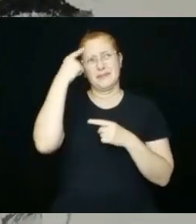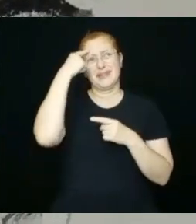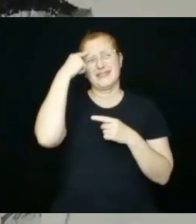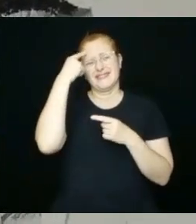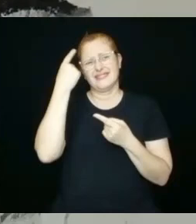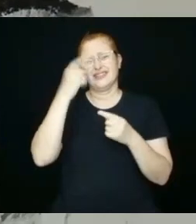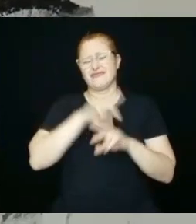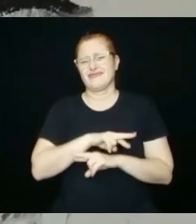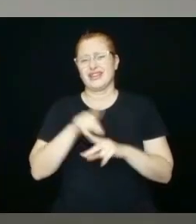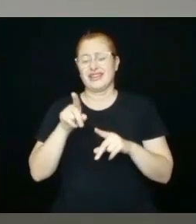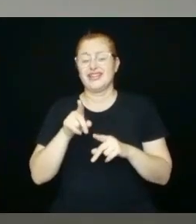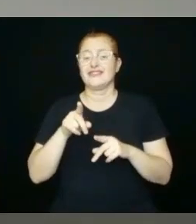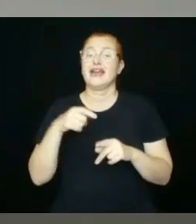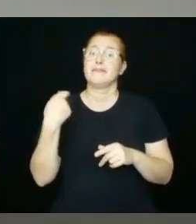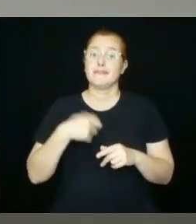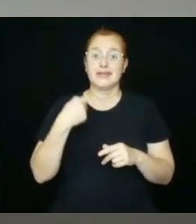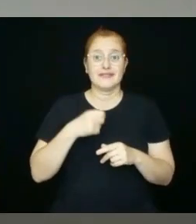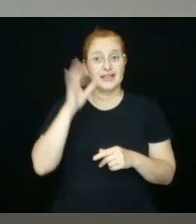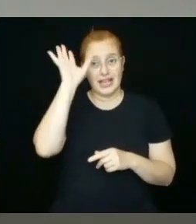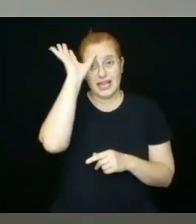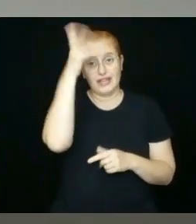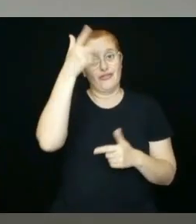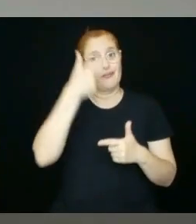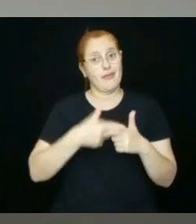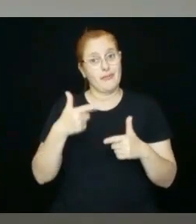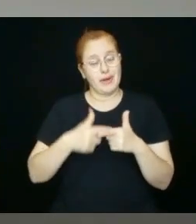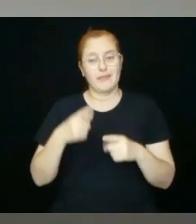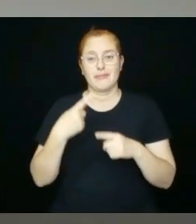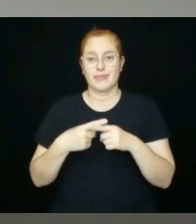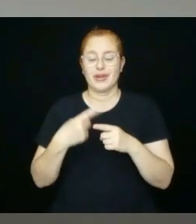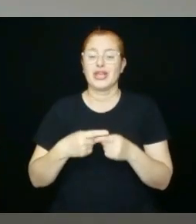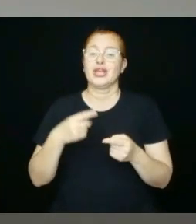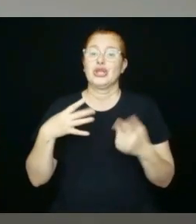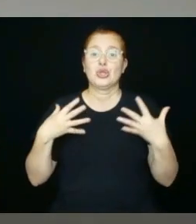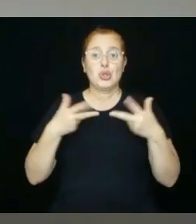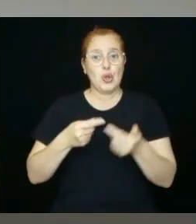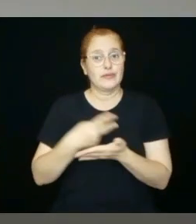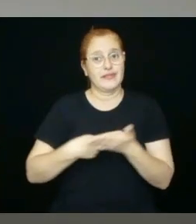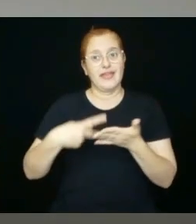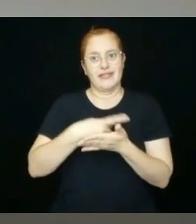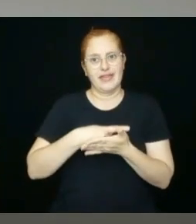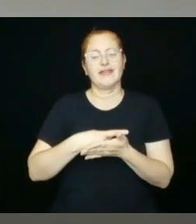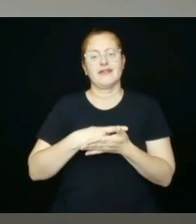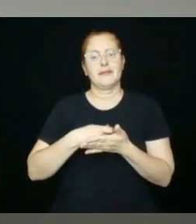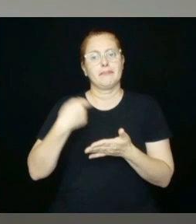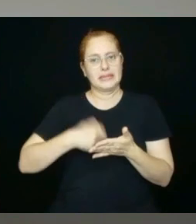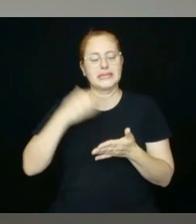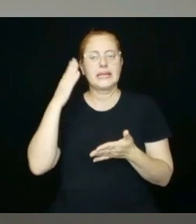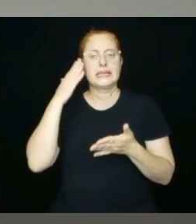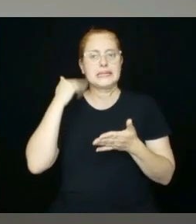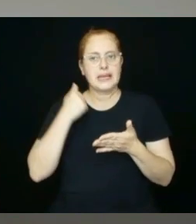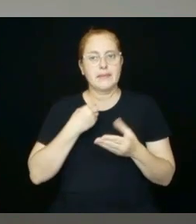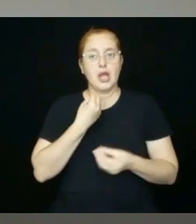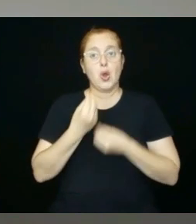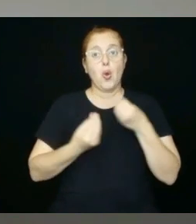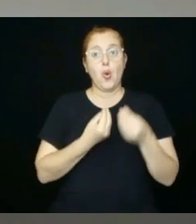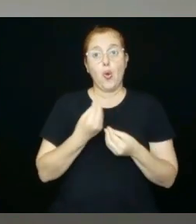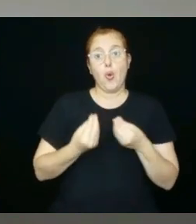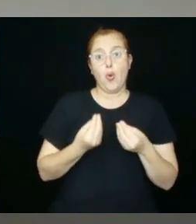planejando. Aí tu tem que lidar com esses problemas. Na verdade, todo o desenho foi lidar com problemas, né? Porque a ideia